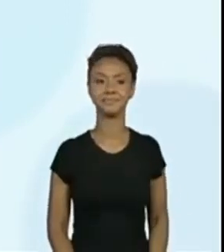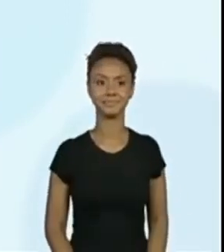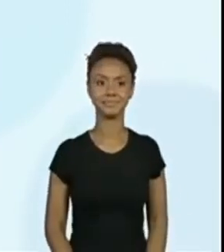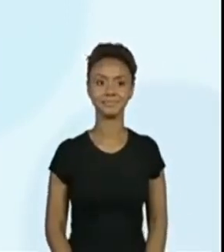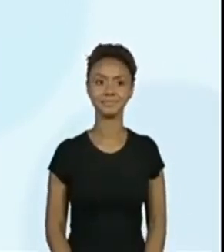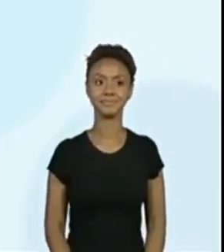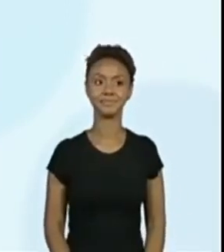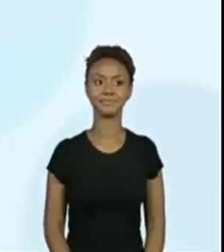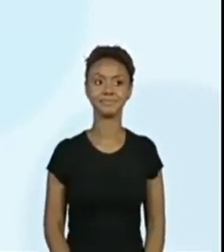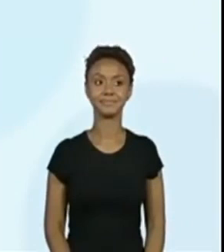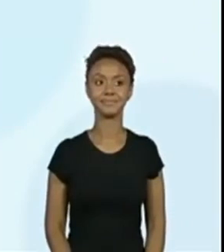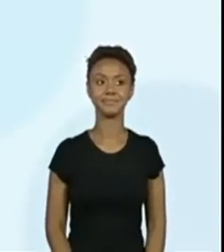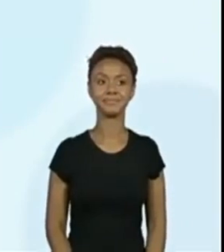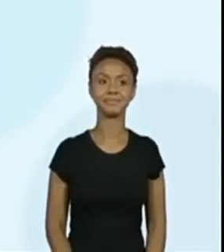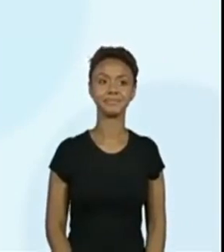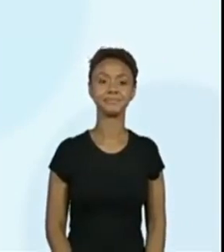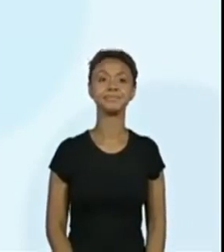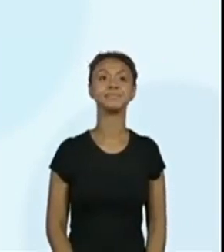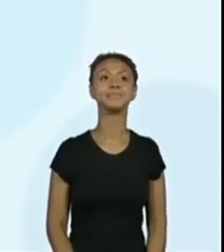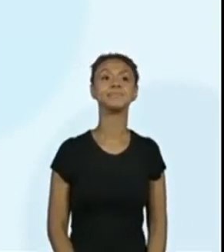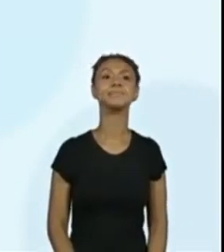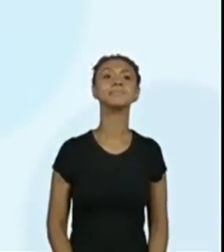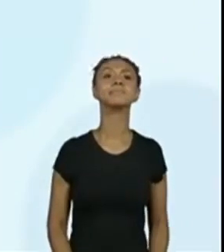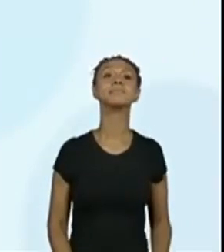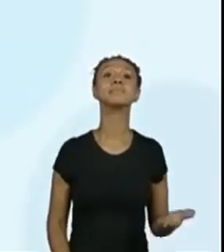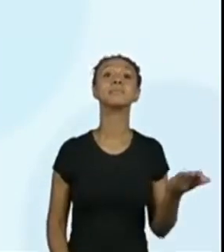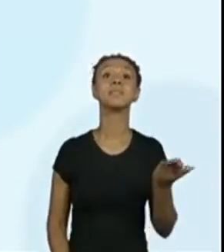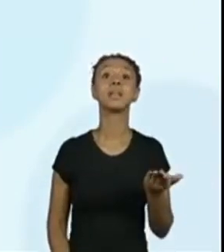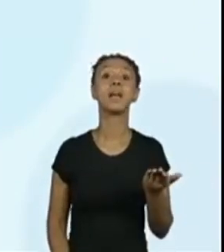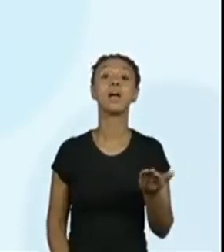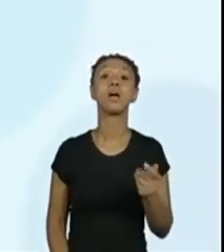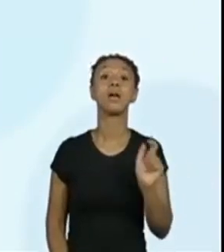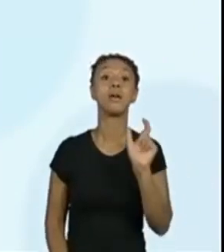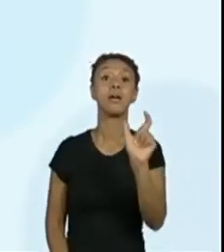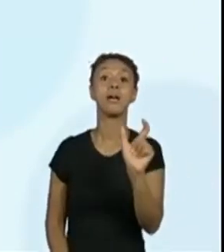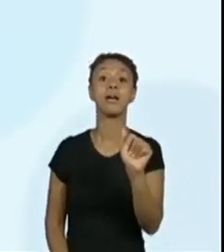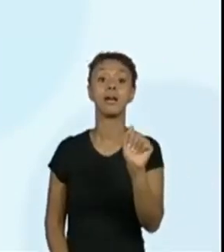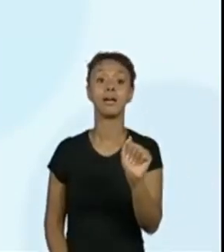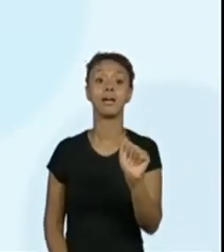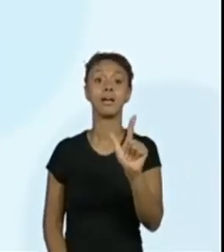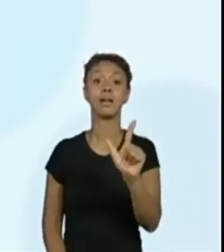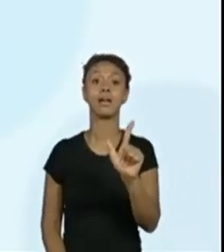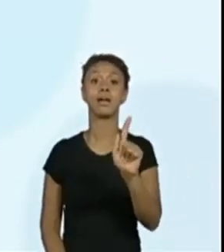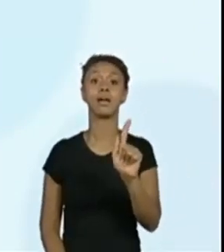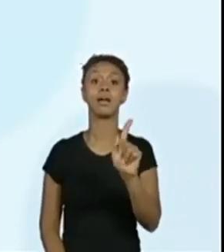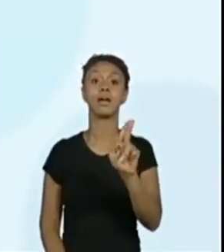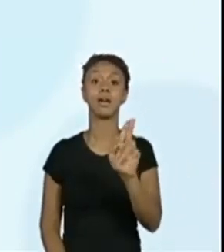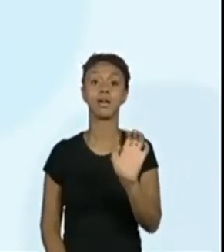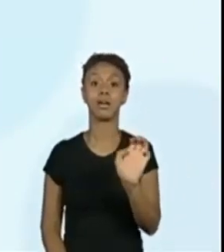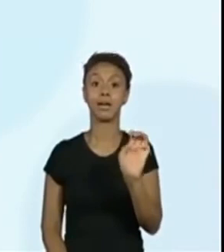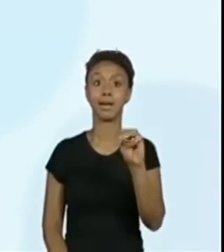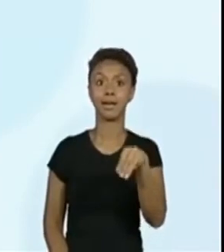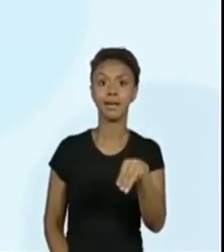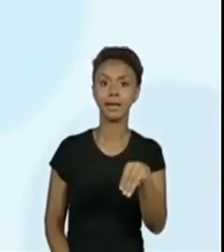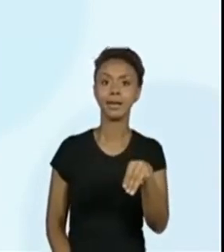Atingir. E agora, alguém. Alguém. Tem o som do G.